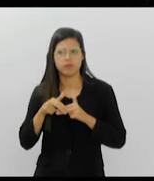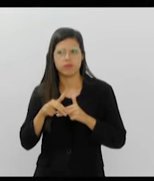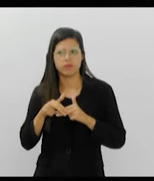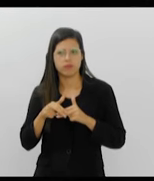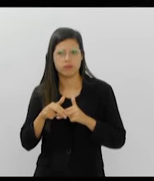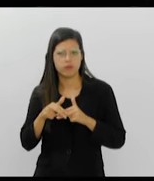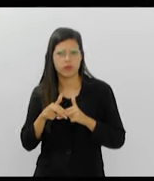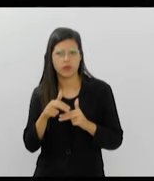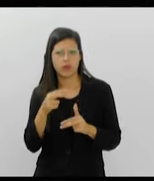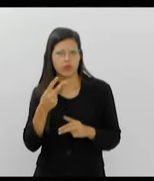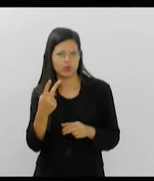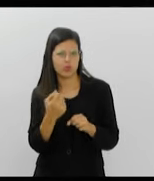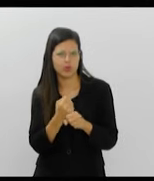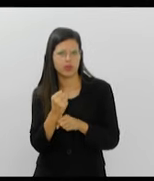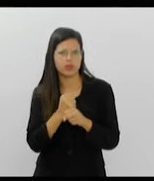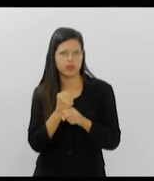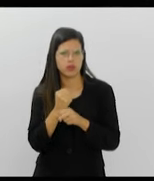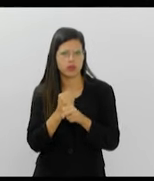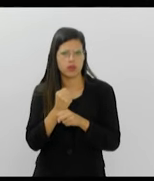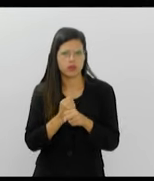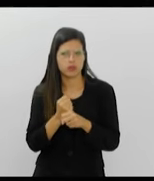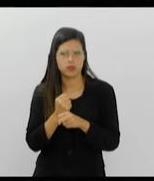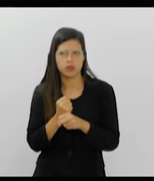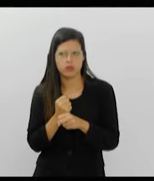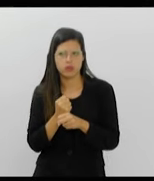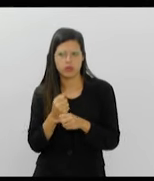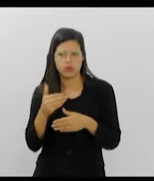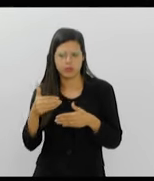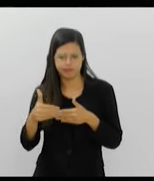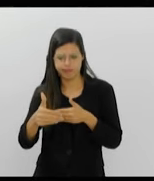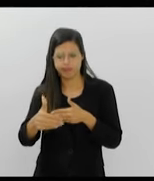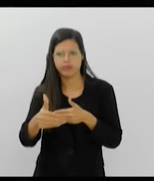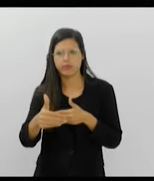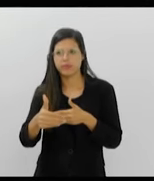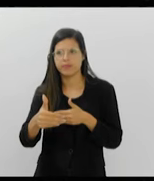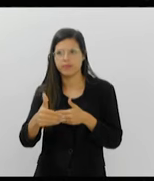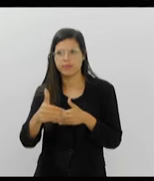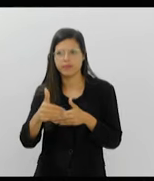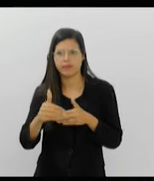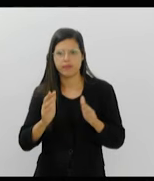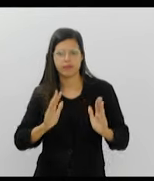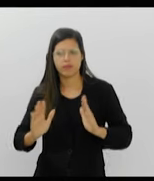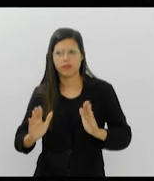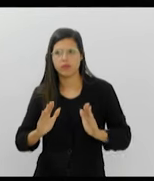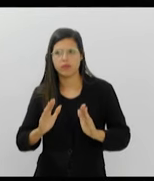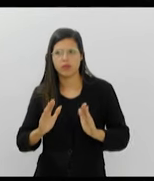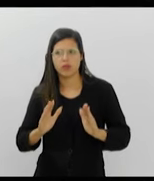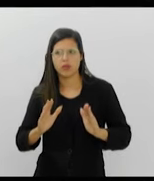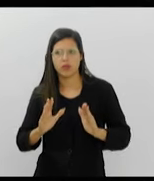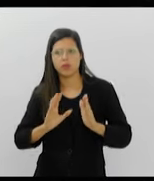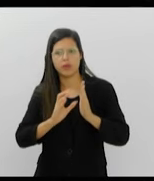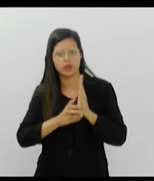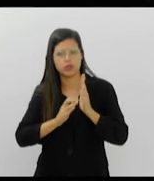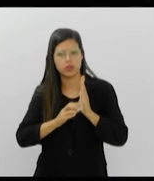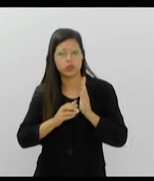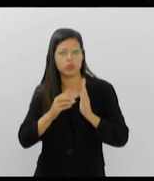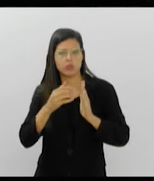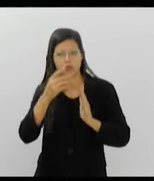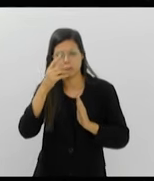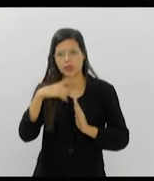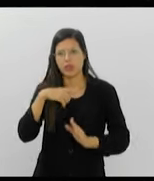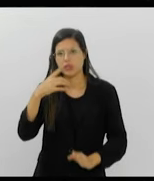durante esses 2 anos, sendo eu de uma bancada de 6, o senhor sabe que isso representa,